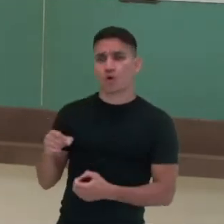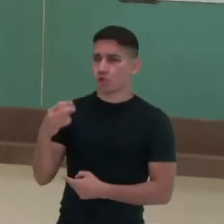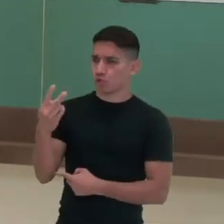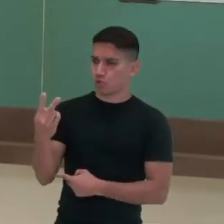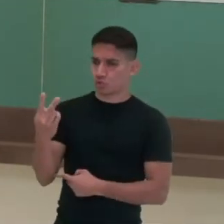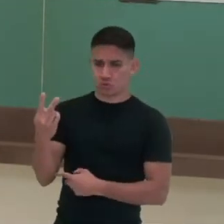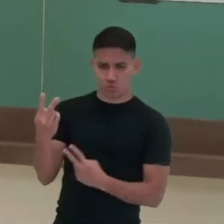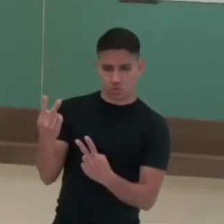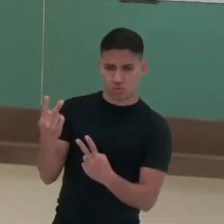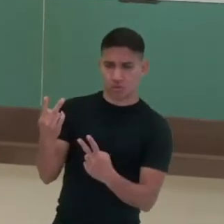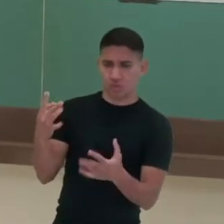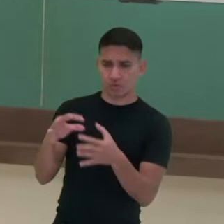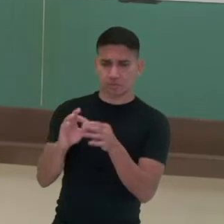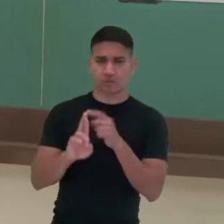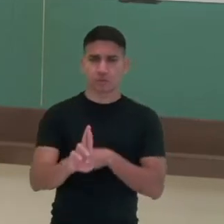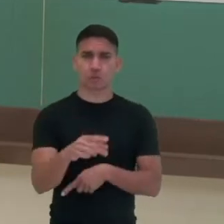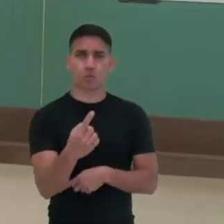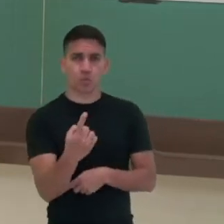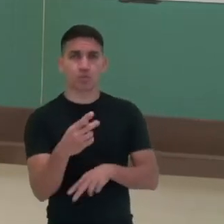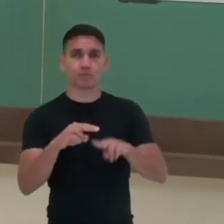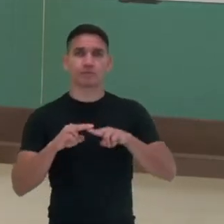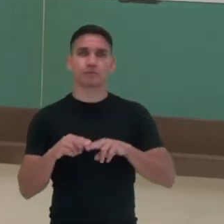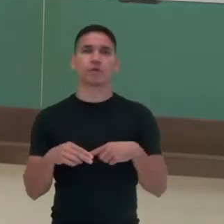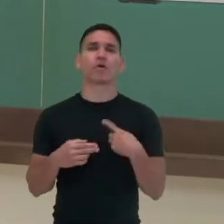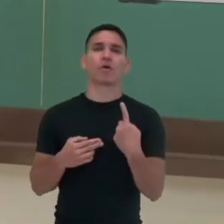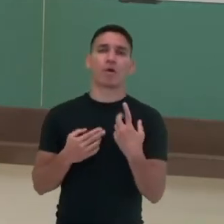é 1. 4 mais 1, 5.